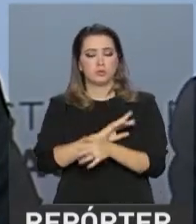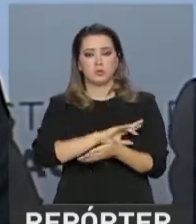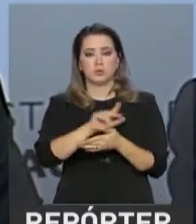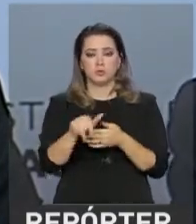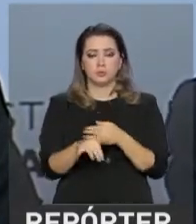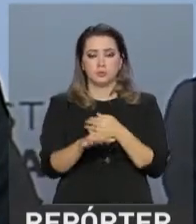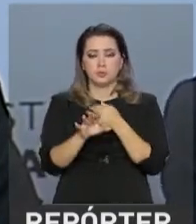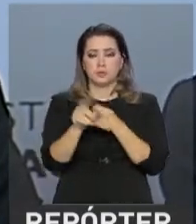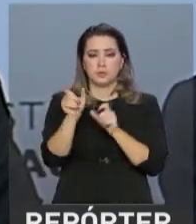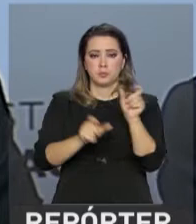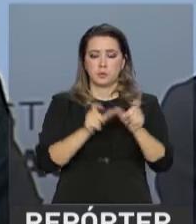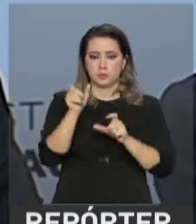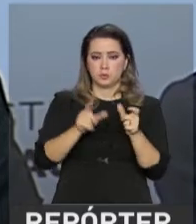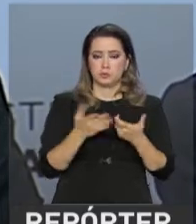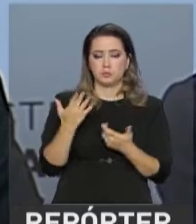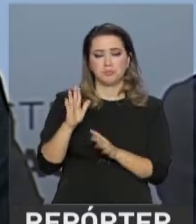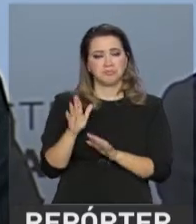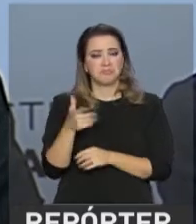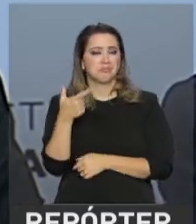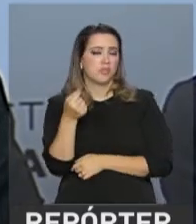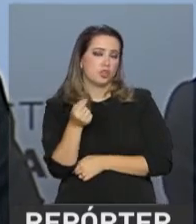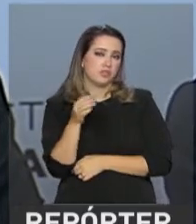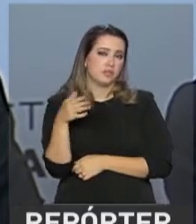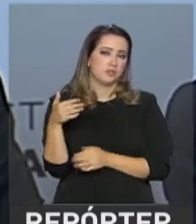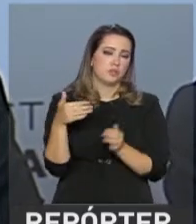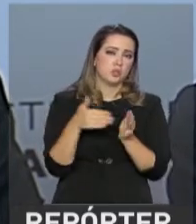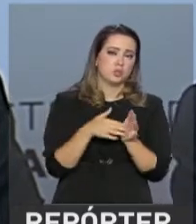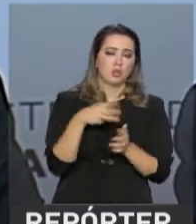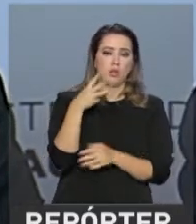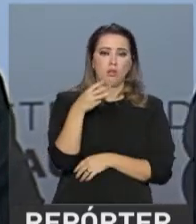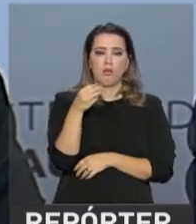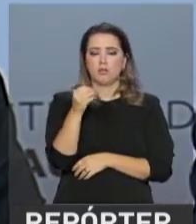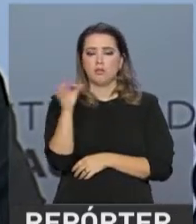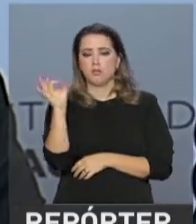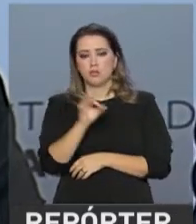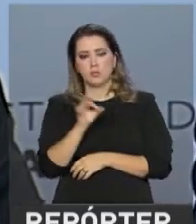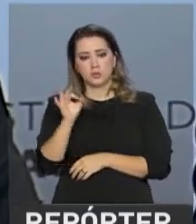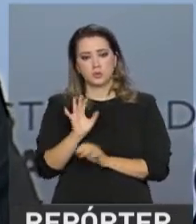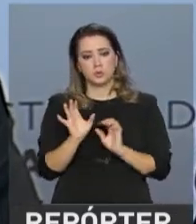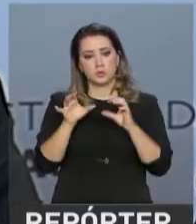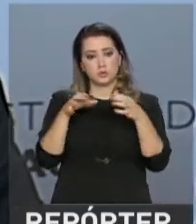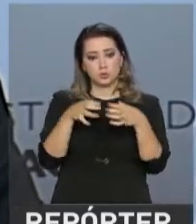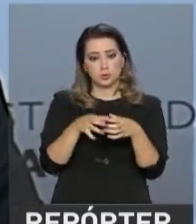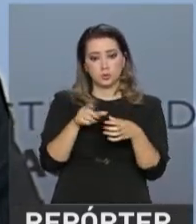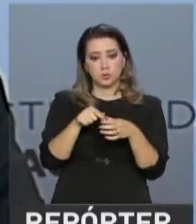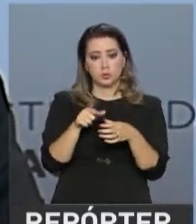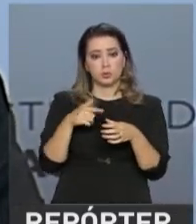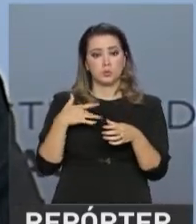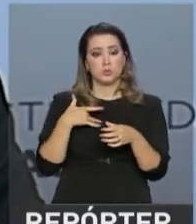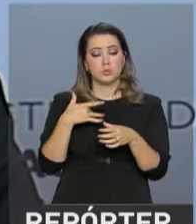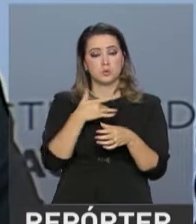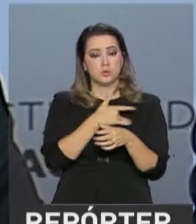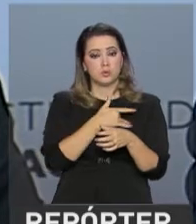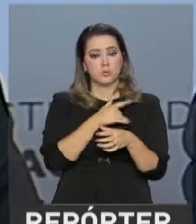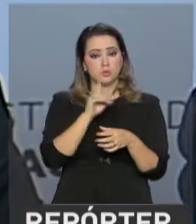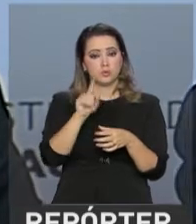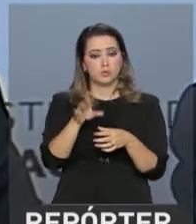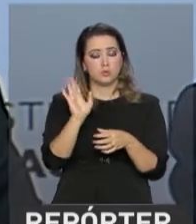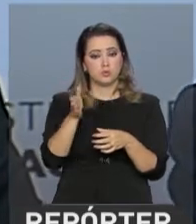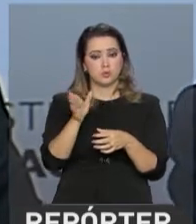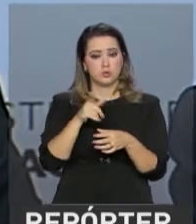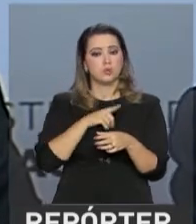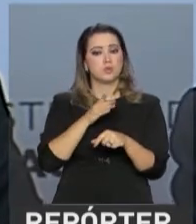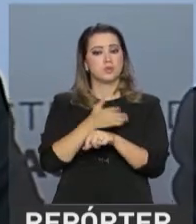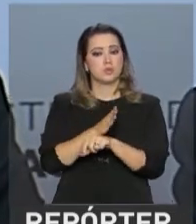nós estimamos que de 20 a 30% dos agentes comunitários de saúde e de endemias já tenho